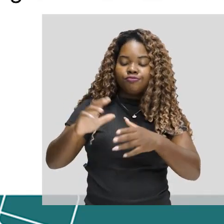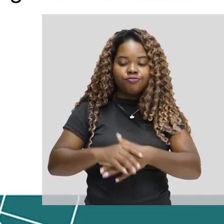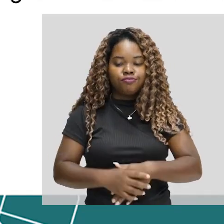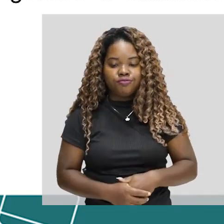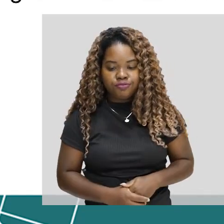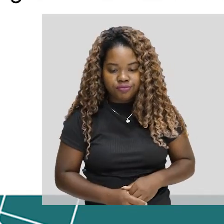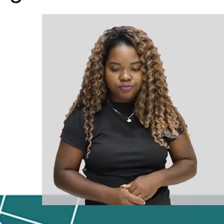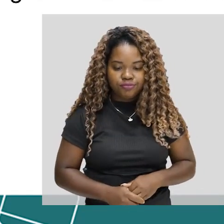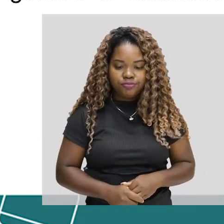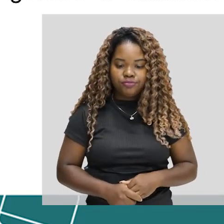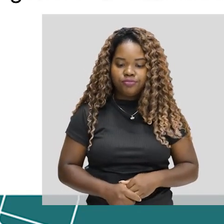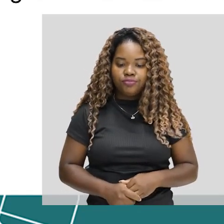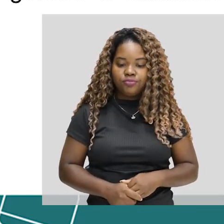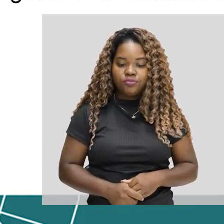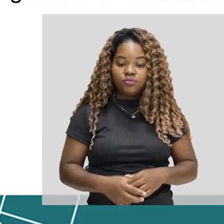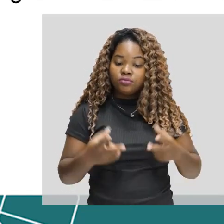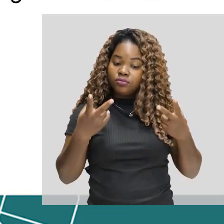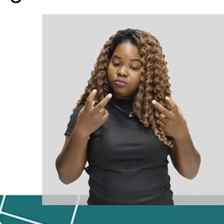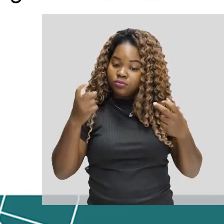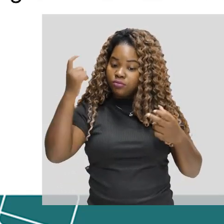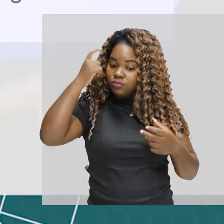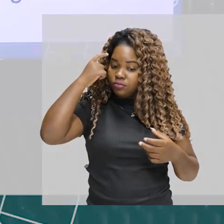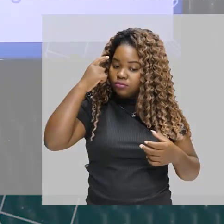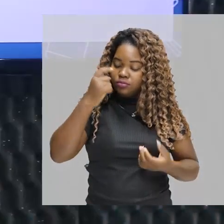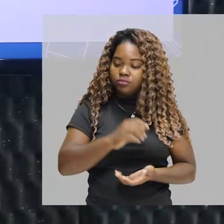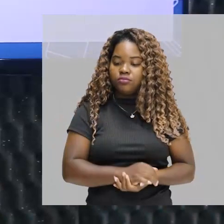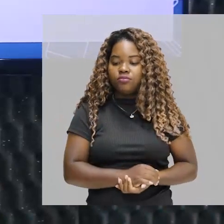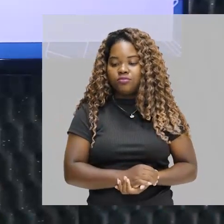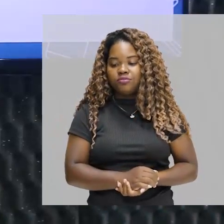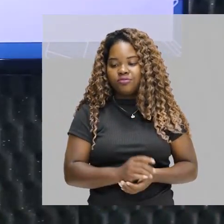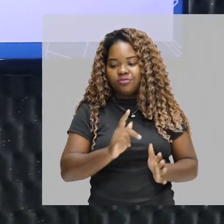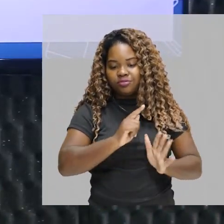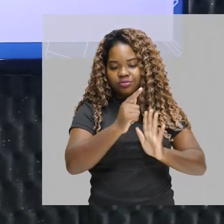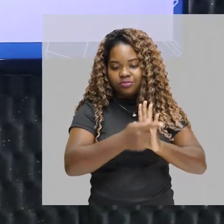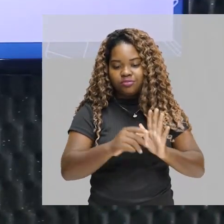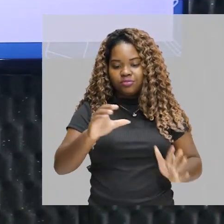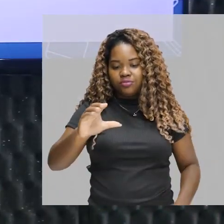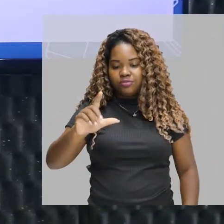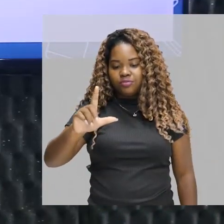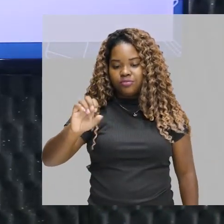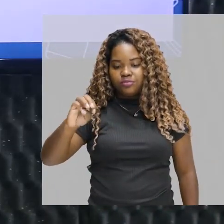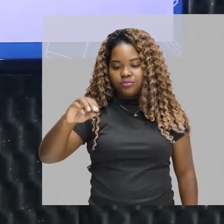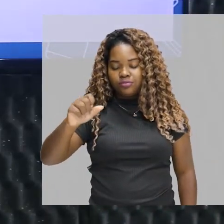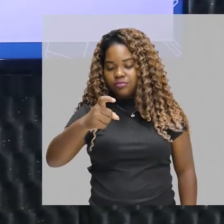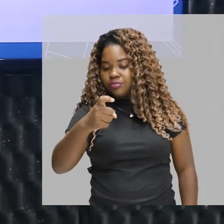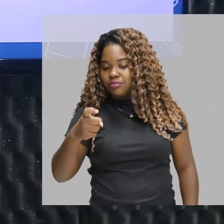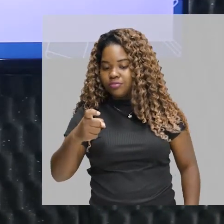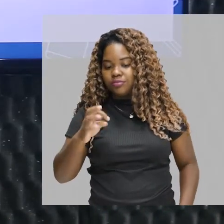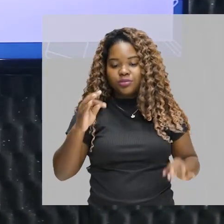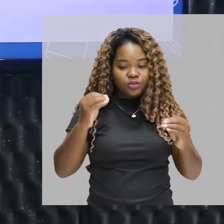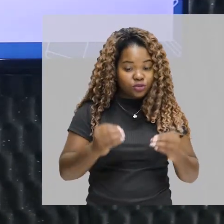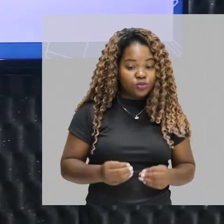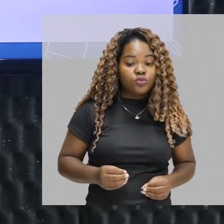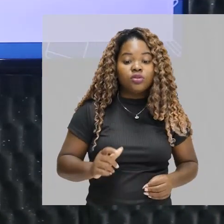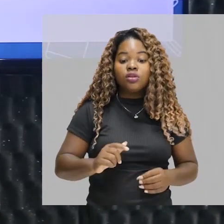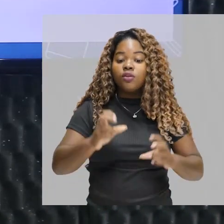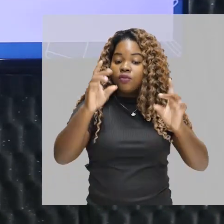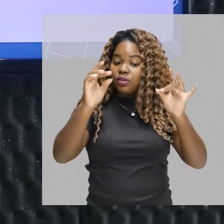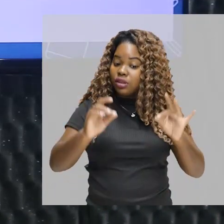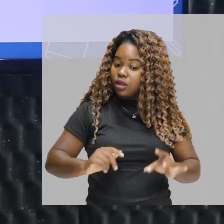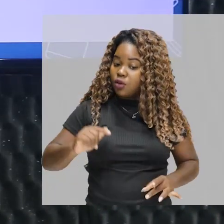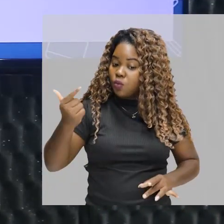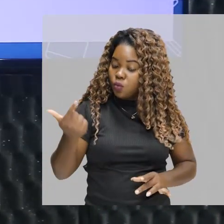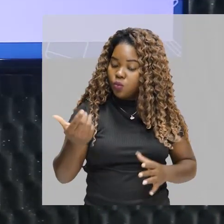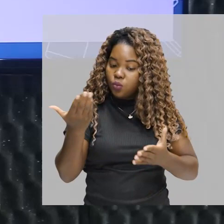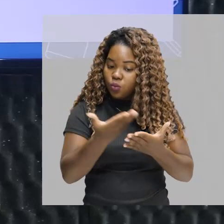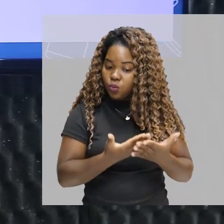resolveu. Nessa perspectiva, o momento de maior tensão do gênero é chamado de clímax. Gente, então, tudo isso nós vamos falar em outras aulas.